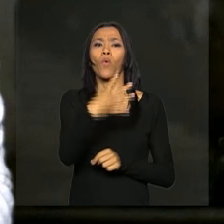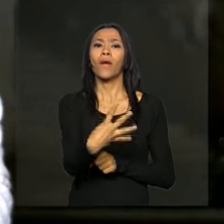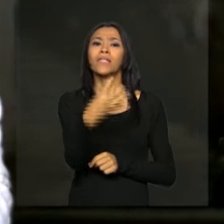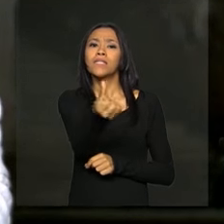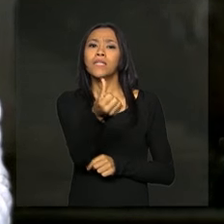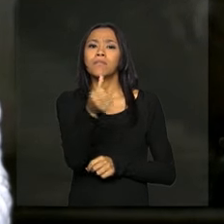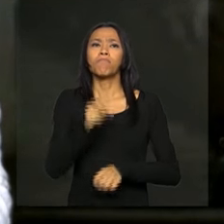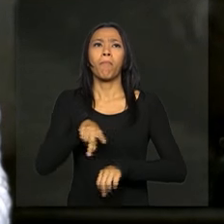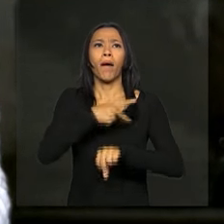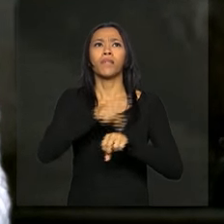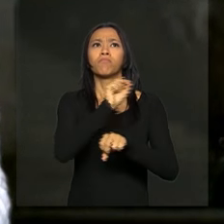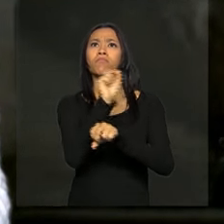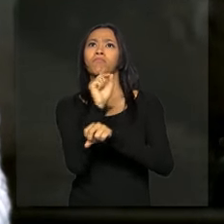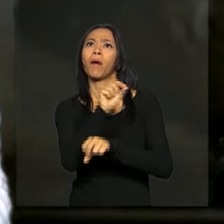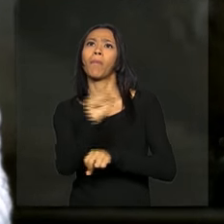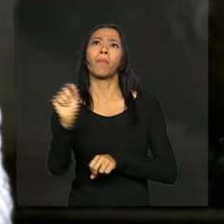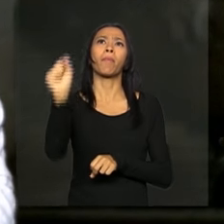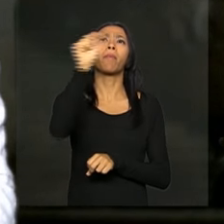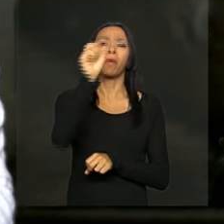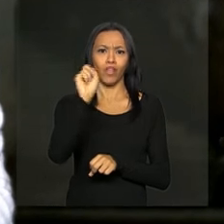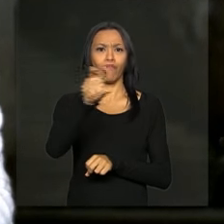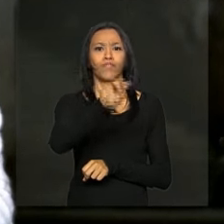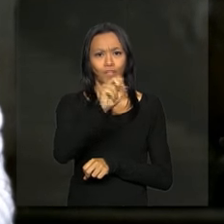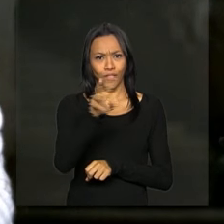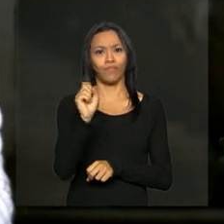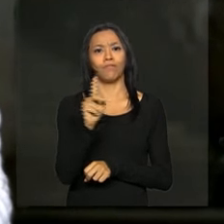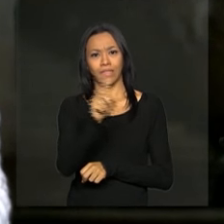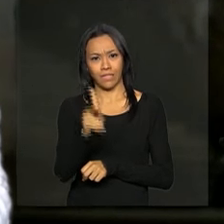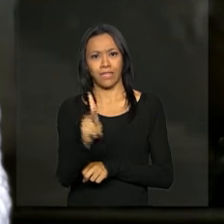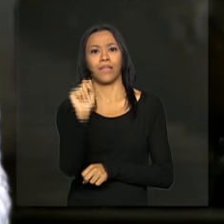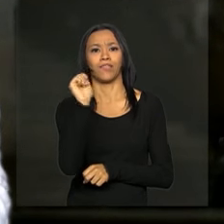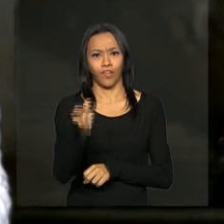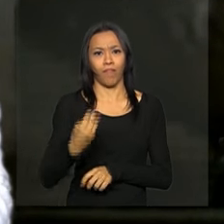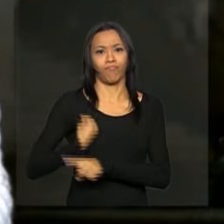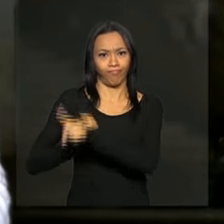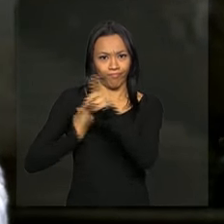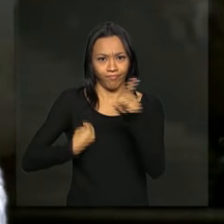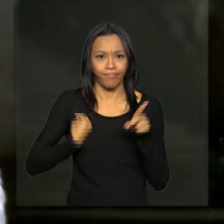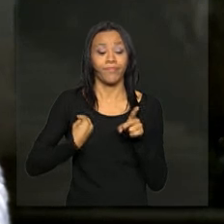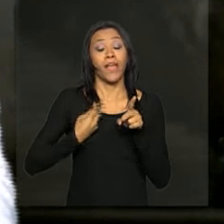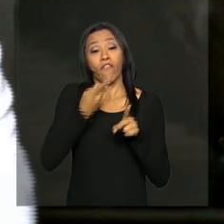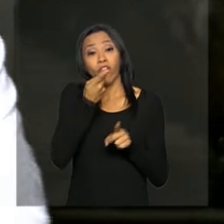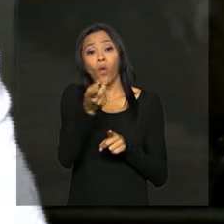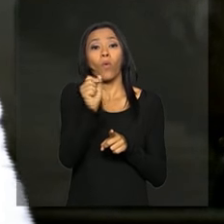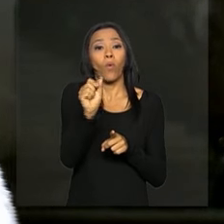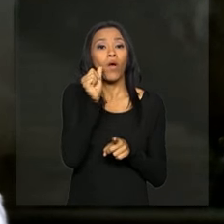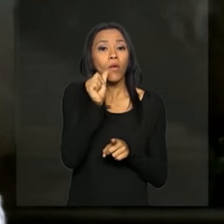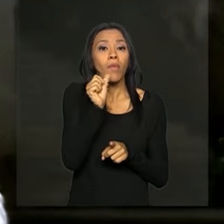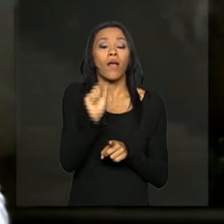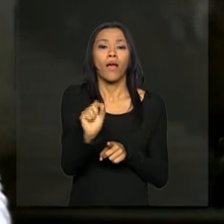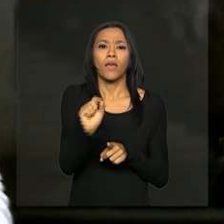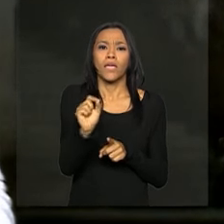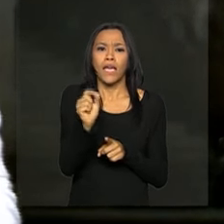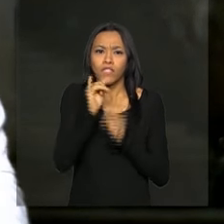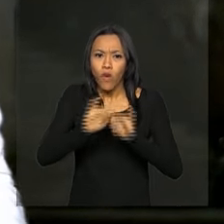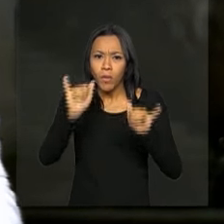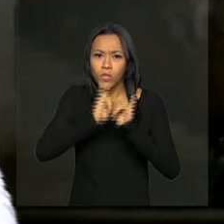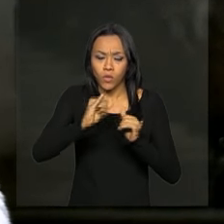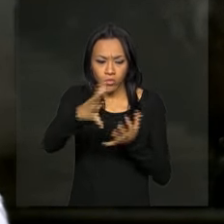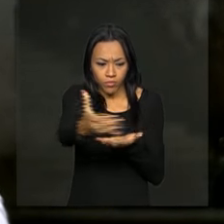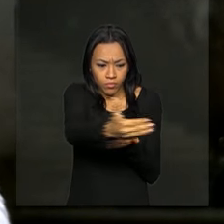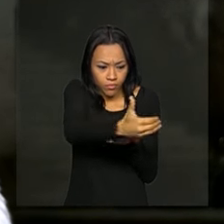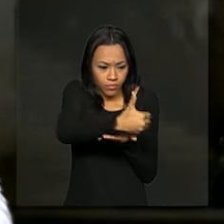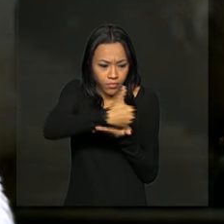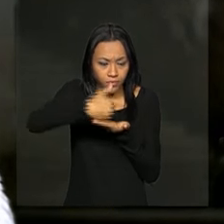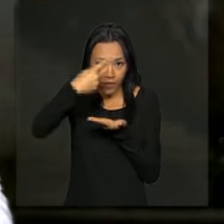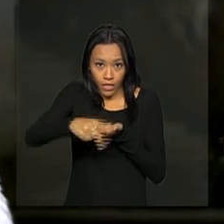relataram casos de infecção por Zika vírus em seus territórios. Margaret Chan disse que as informações coletadas aqui nos dois dias